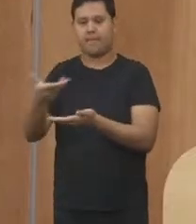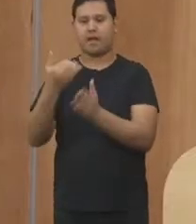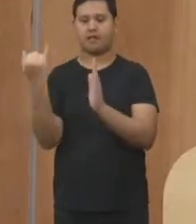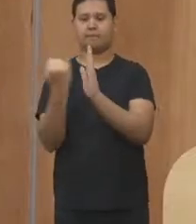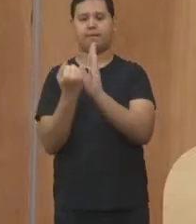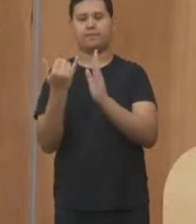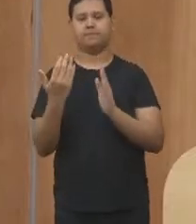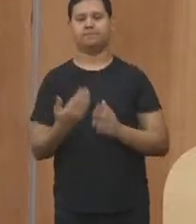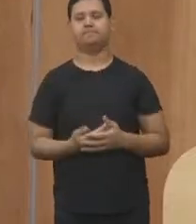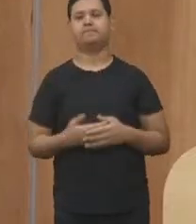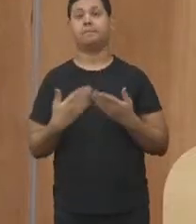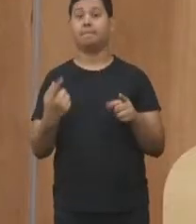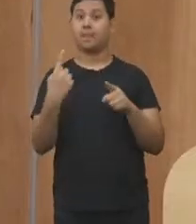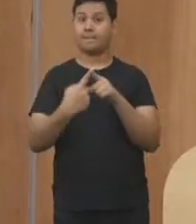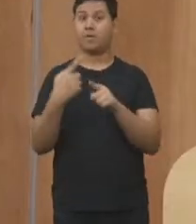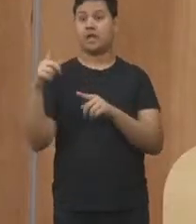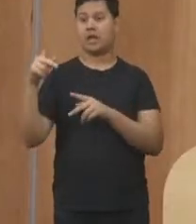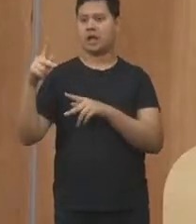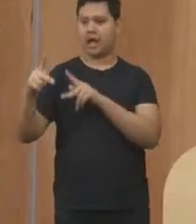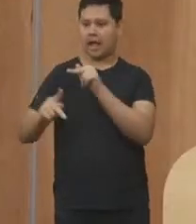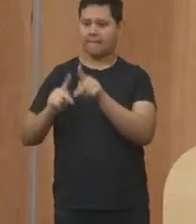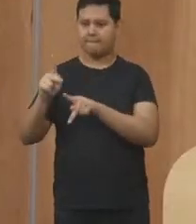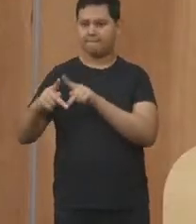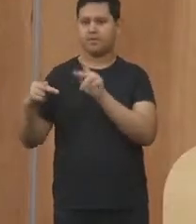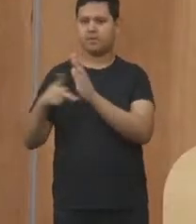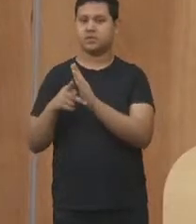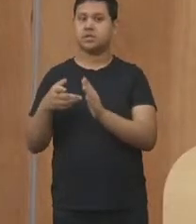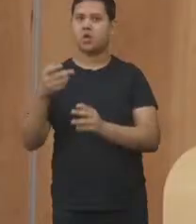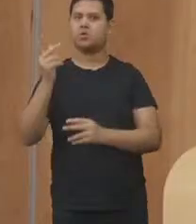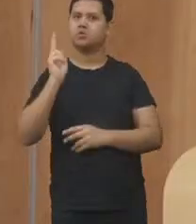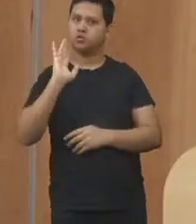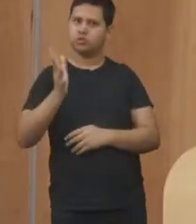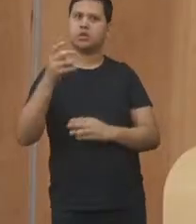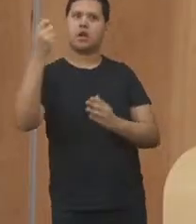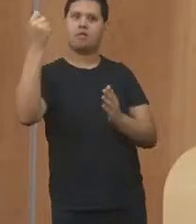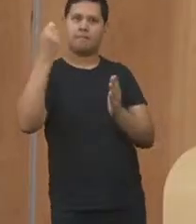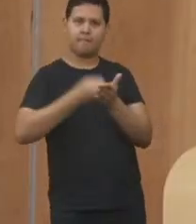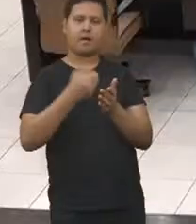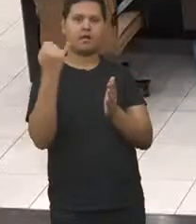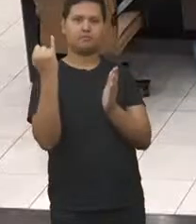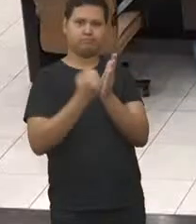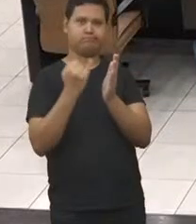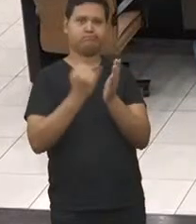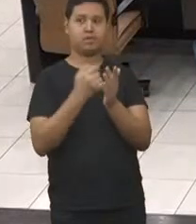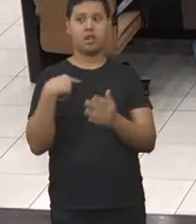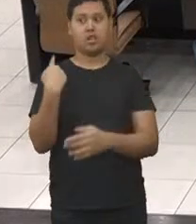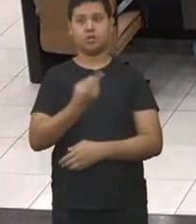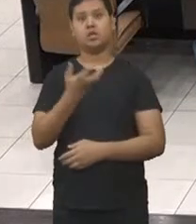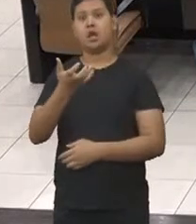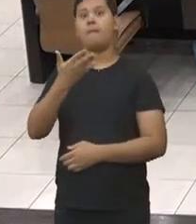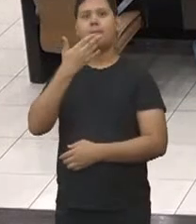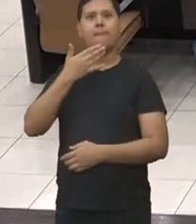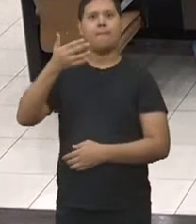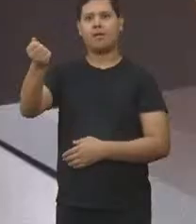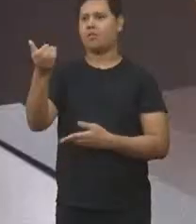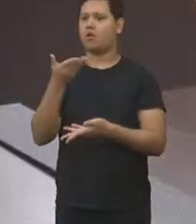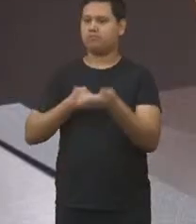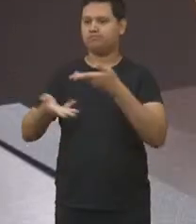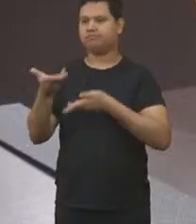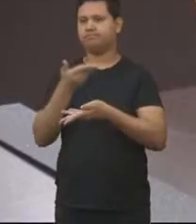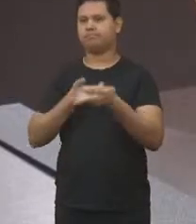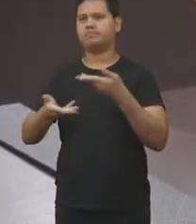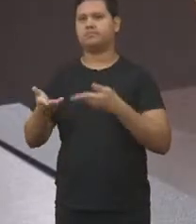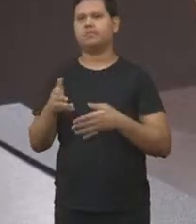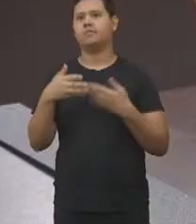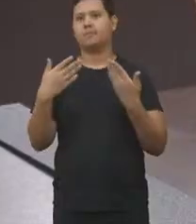porque a população paga os impostos e quer um serviço de qualidade, né? Então, está vendo que a administração está agindo dentro dos rigores da